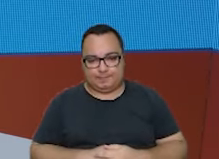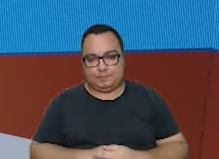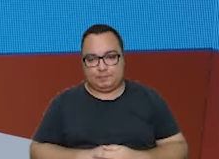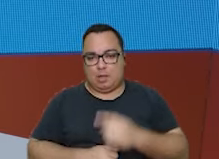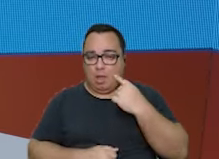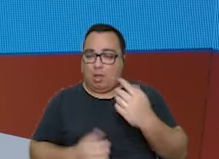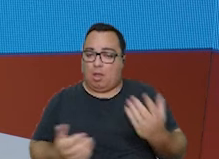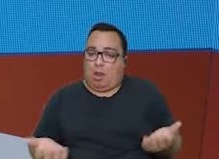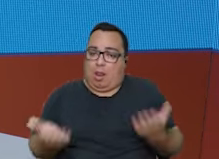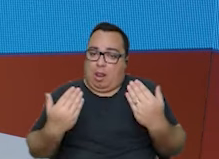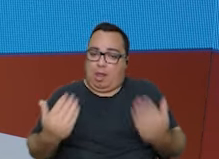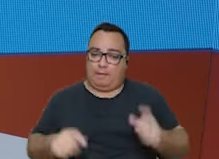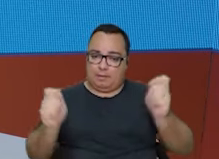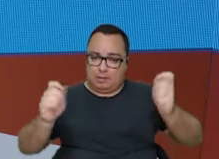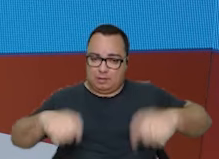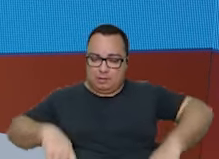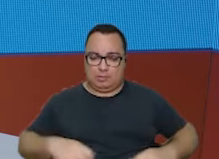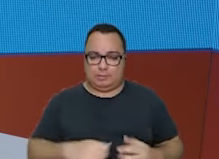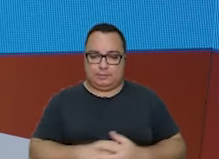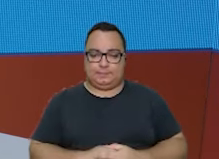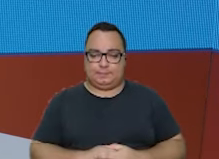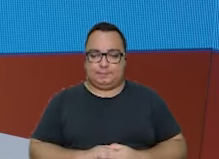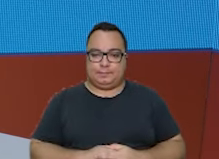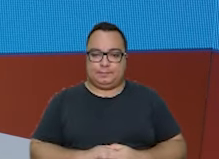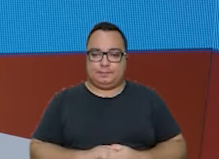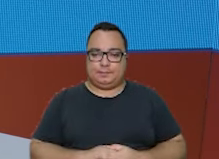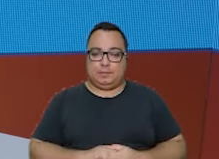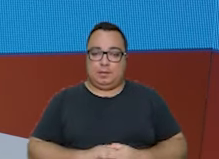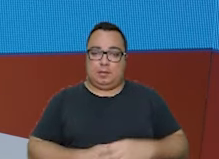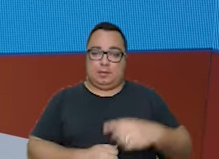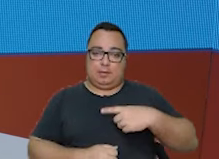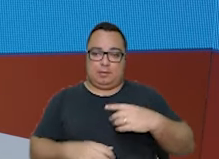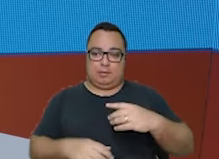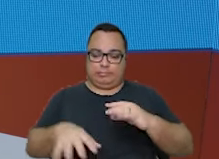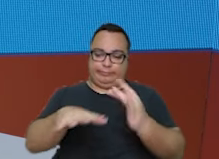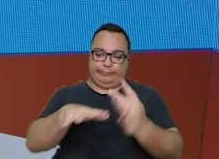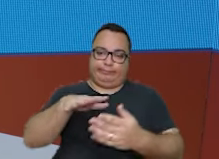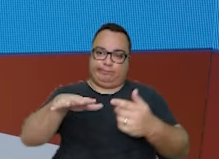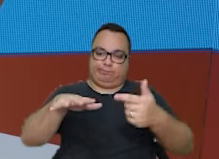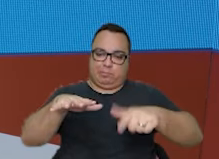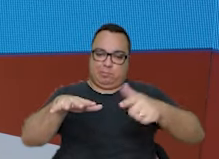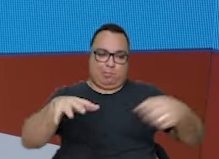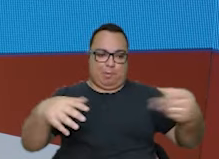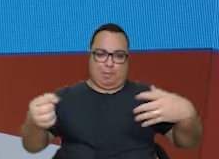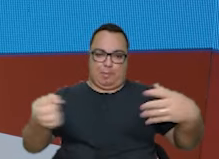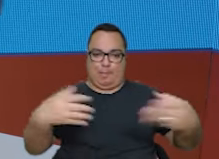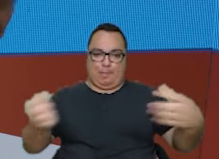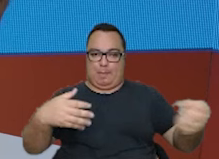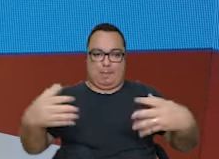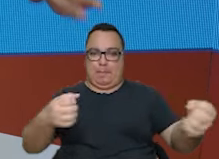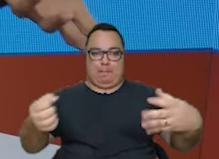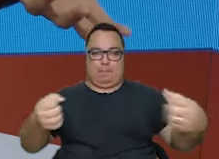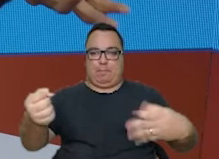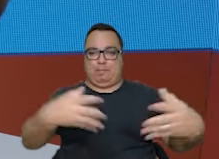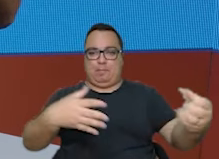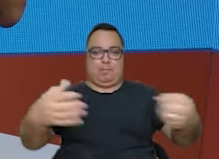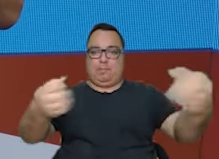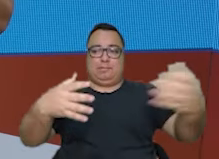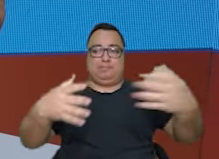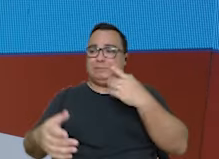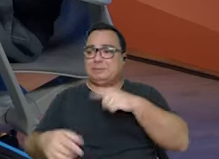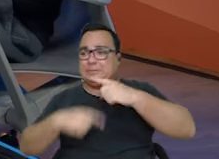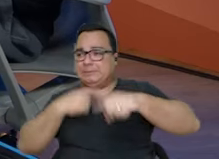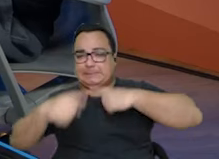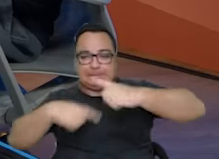pouco a sensação de que tem tantas coisas novas que você fala eu não dou conta mas surgiu outro e agora não consegui nem fazer isso